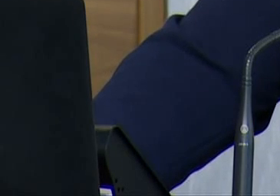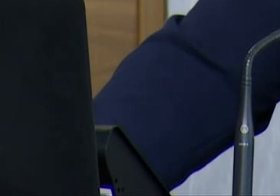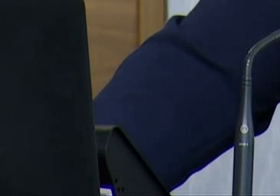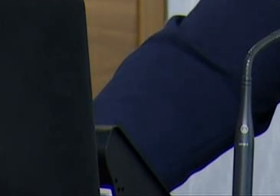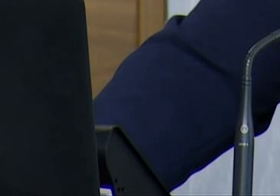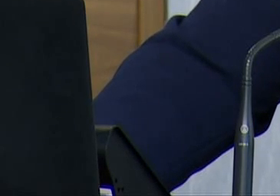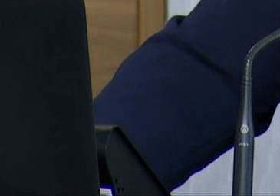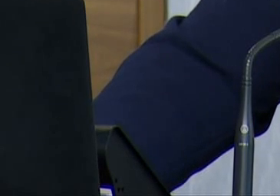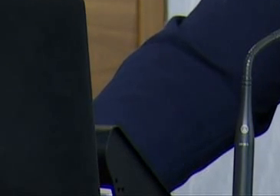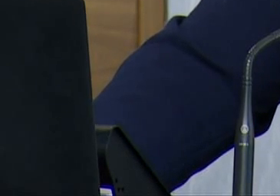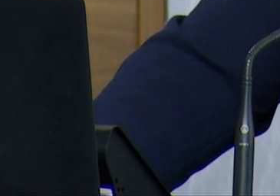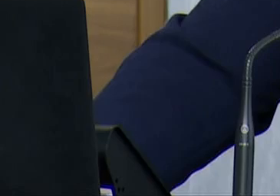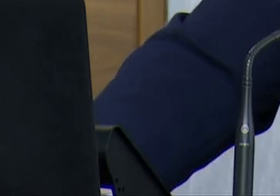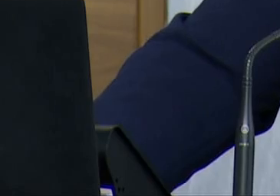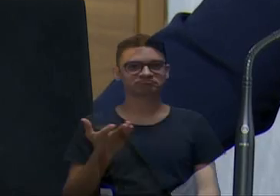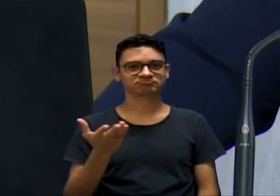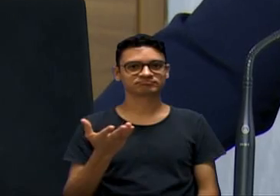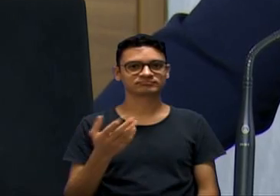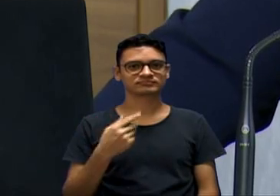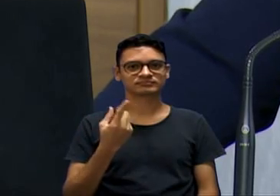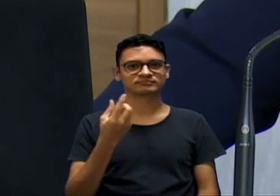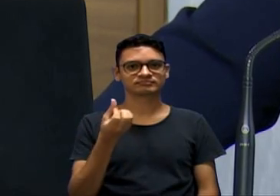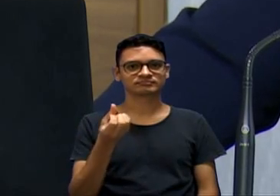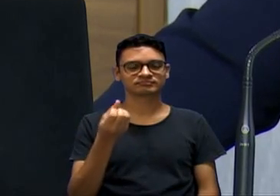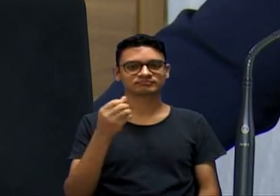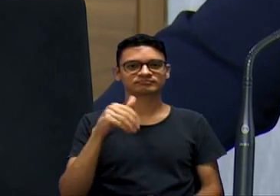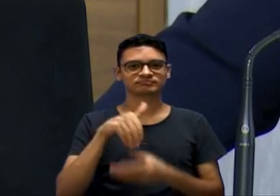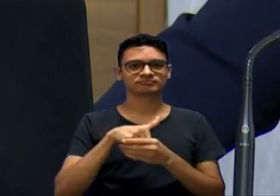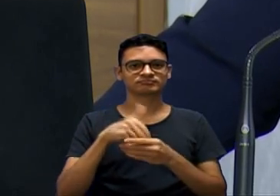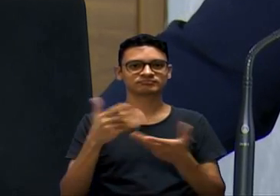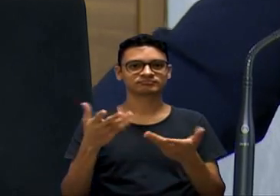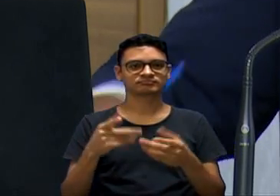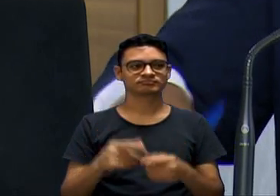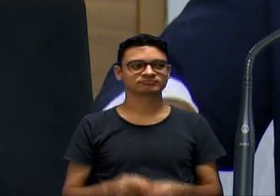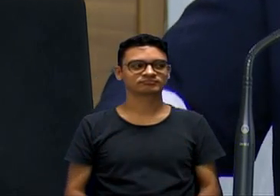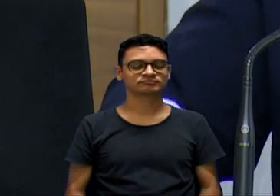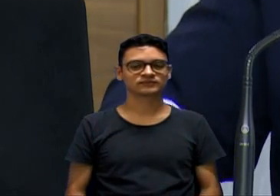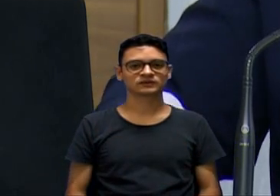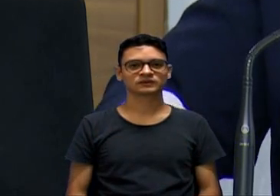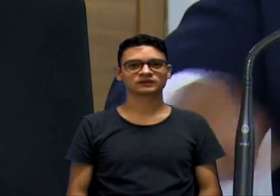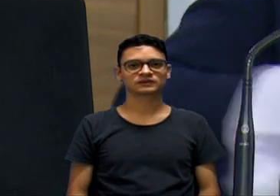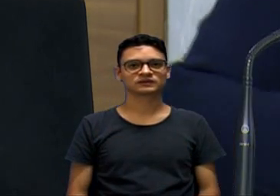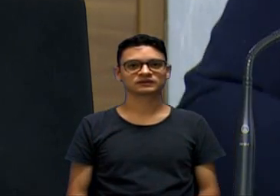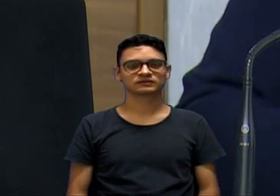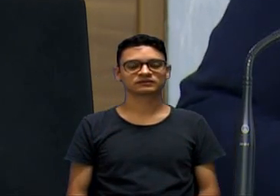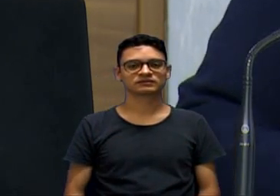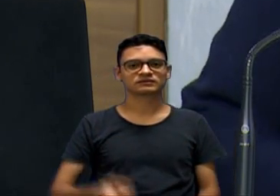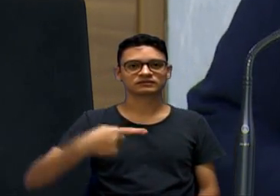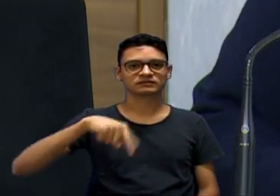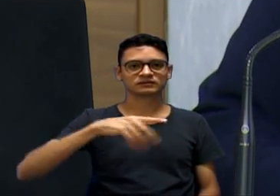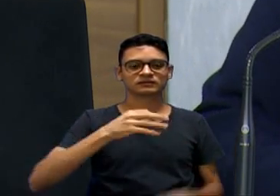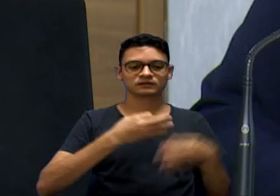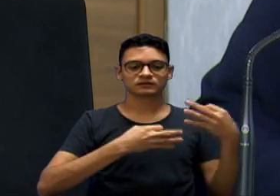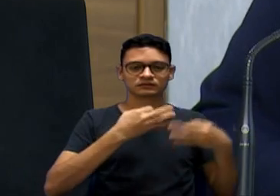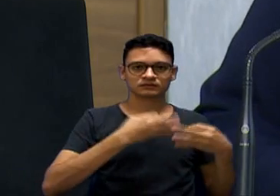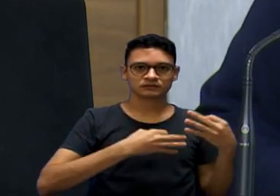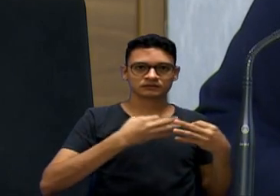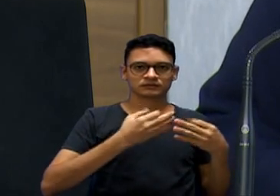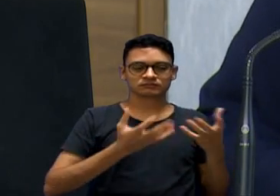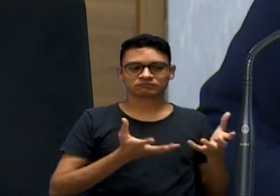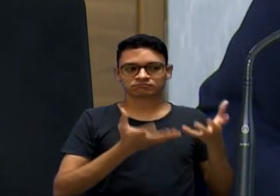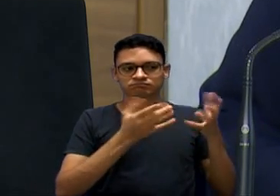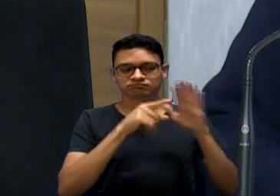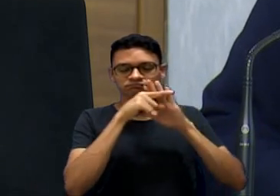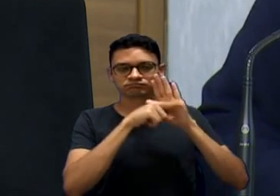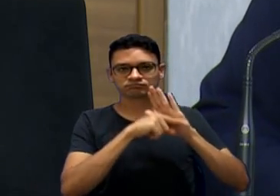Teve... Para aí. Tem 16 votos, mas teve 3 contra. Nós vamos estar aqui, o nosso jurídico está levantando